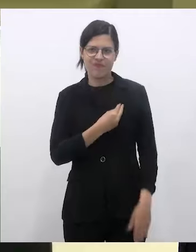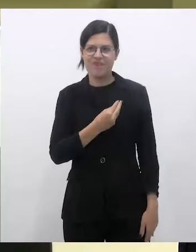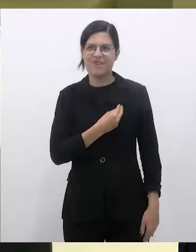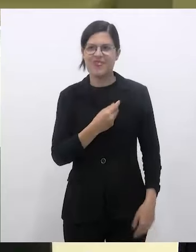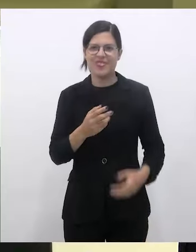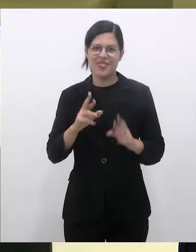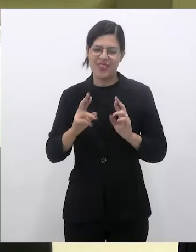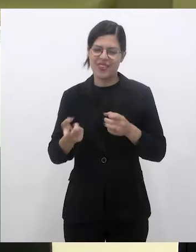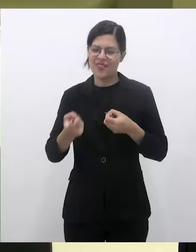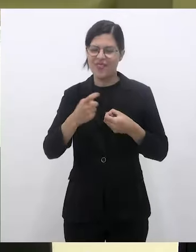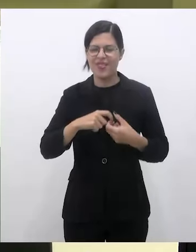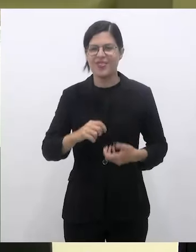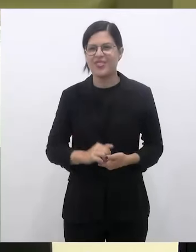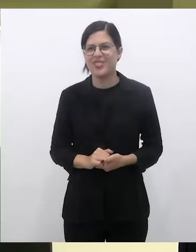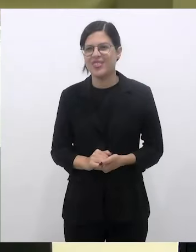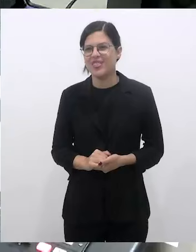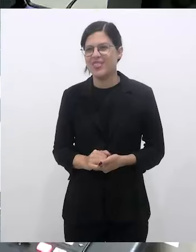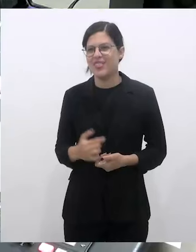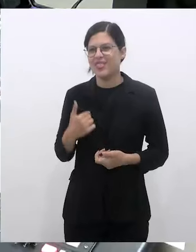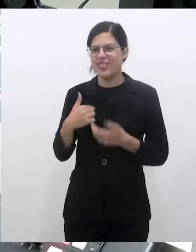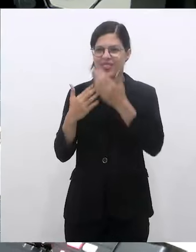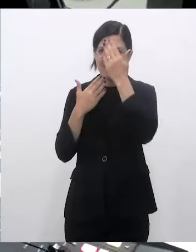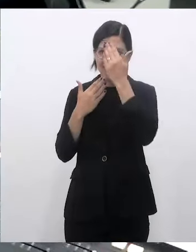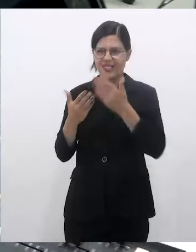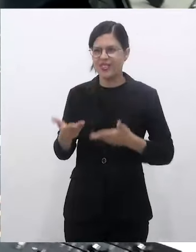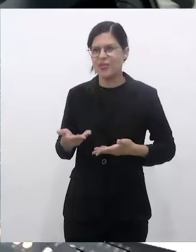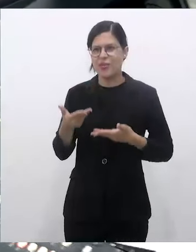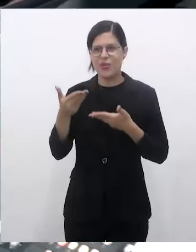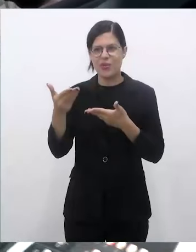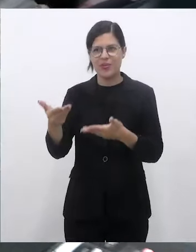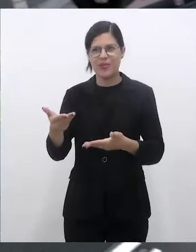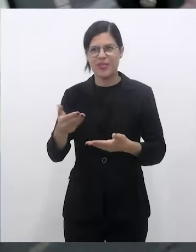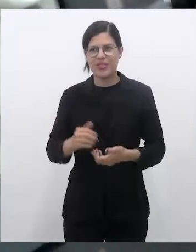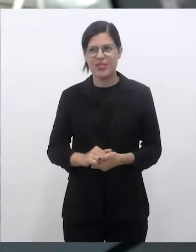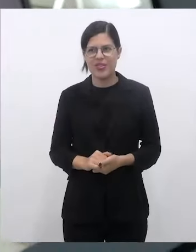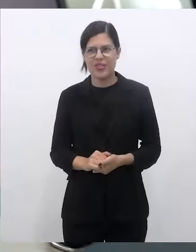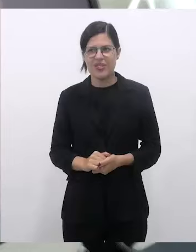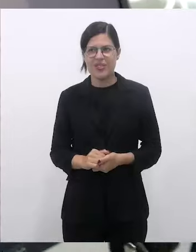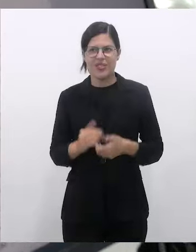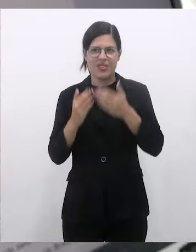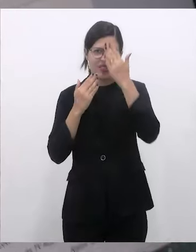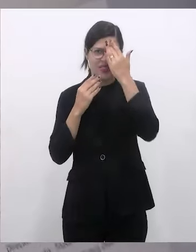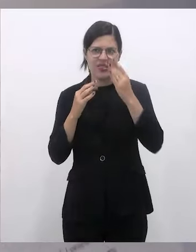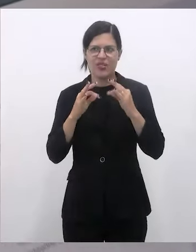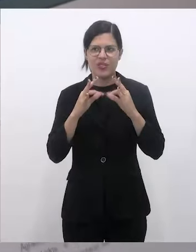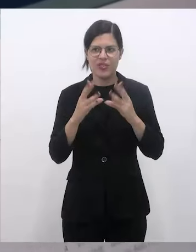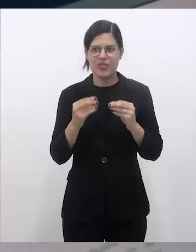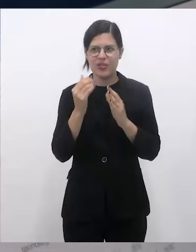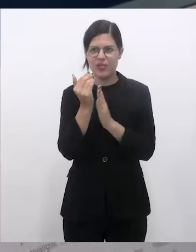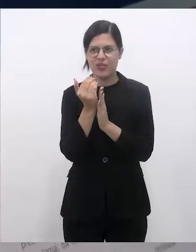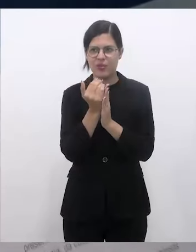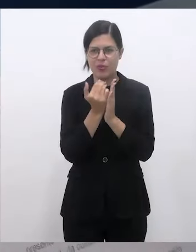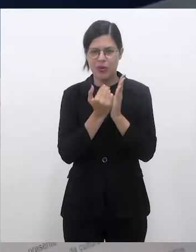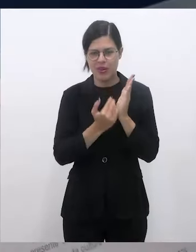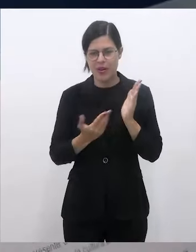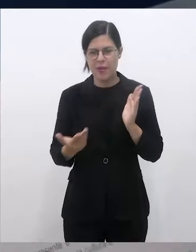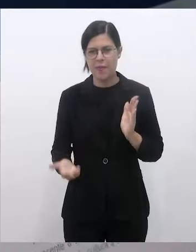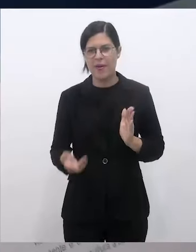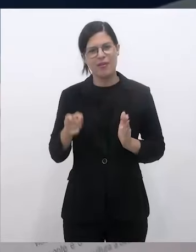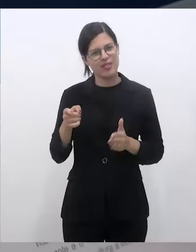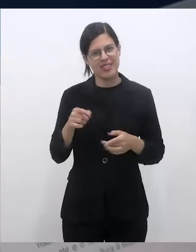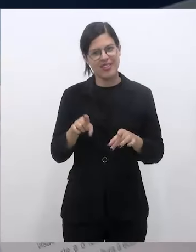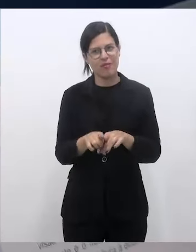presença. Espero que volte mais vezes aqui. Obrigada, eu agradeço o convite e agradeço a todo mundo aqui do programa, a